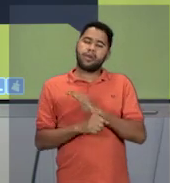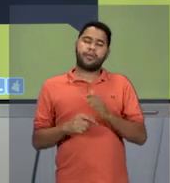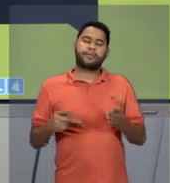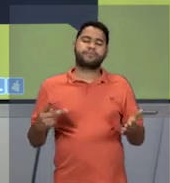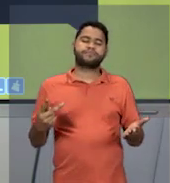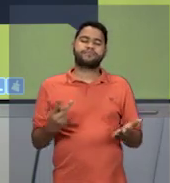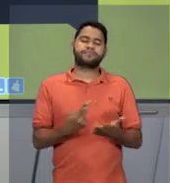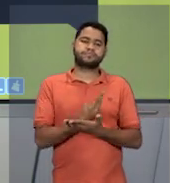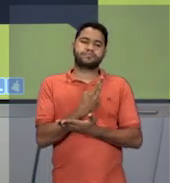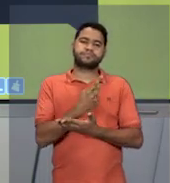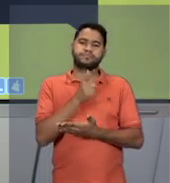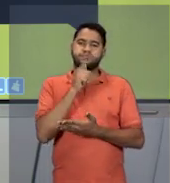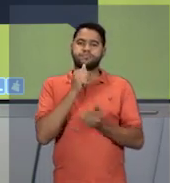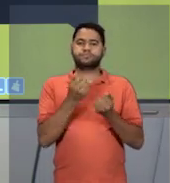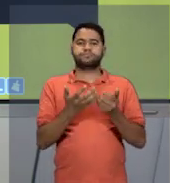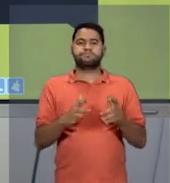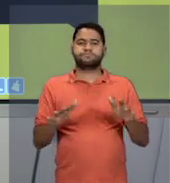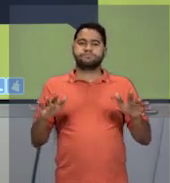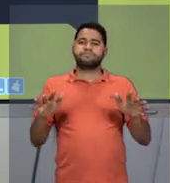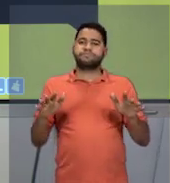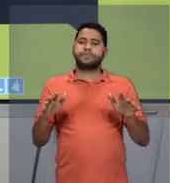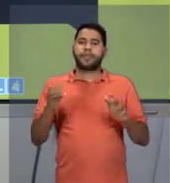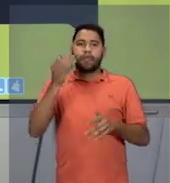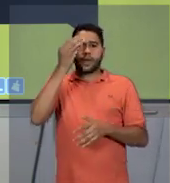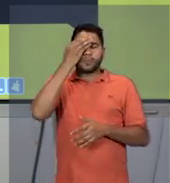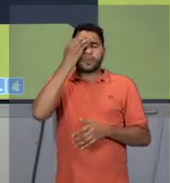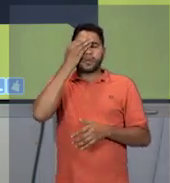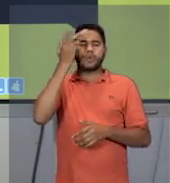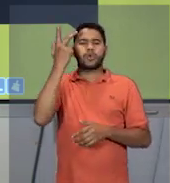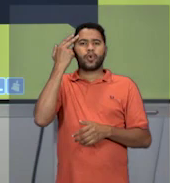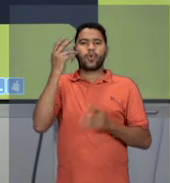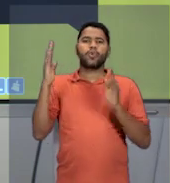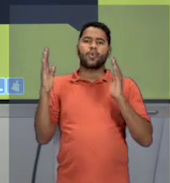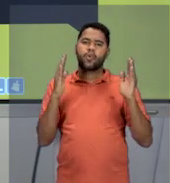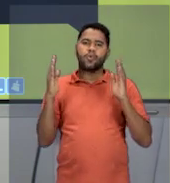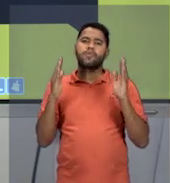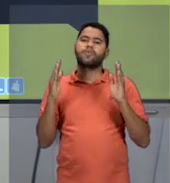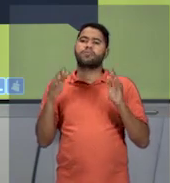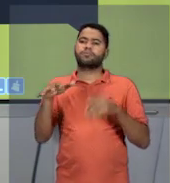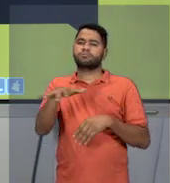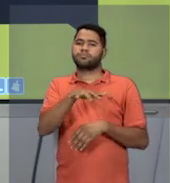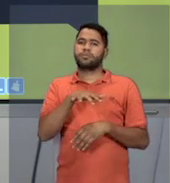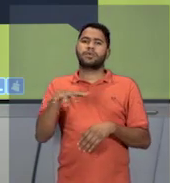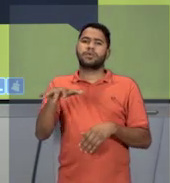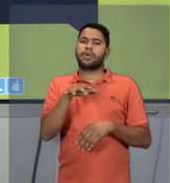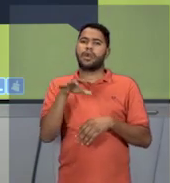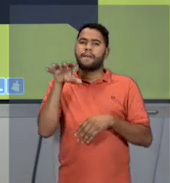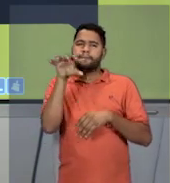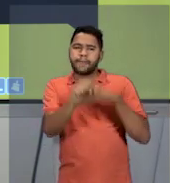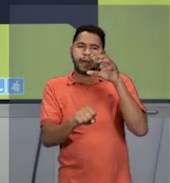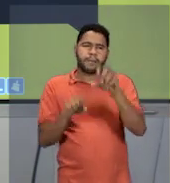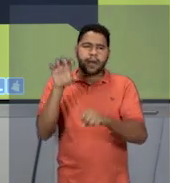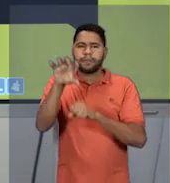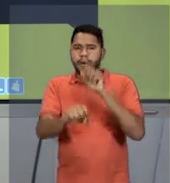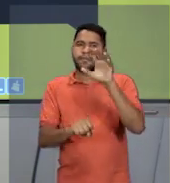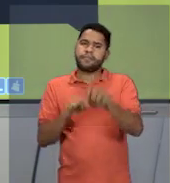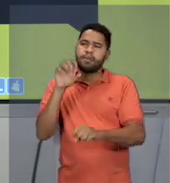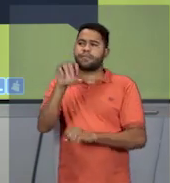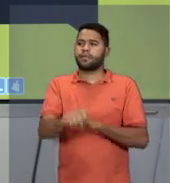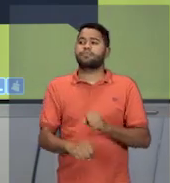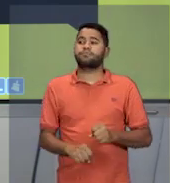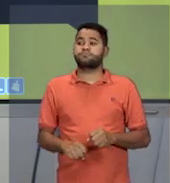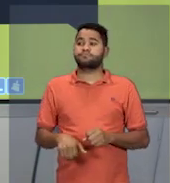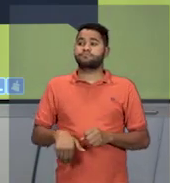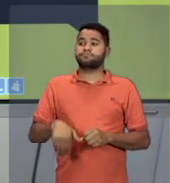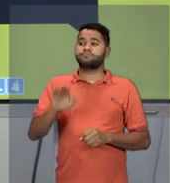acontecia nos mares. Então, a pirataria foi bastante comum nesse período devido aos ataques dos piratas. E o